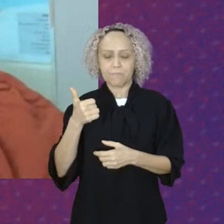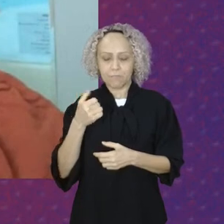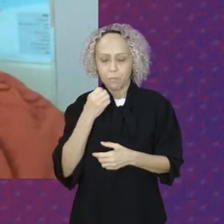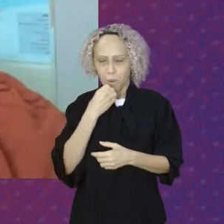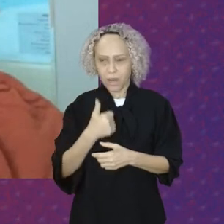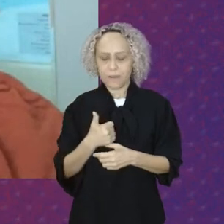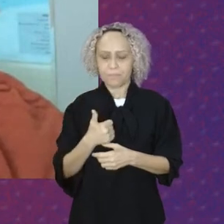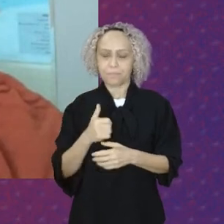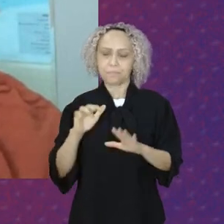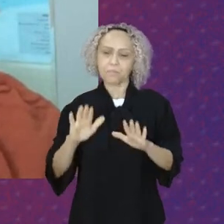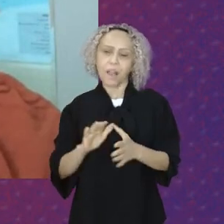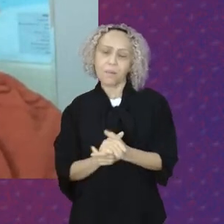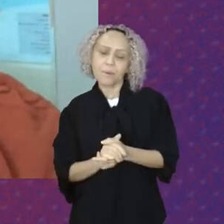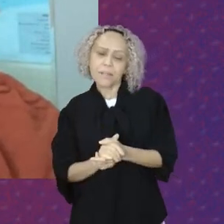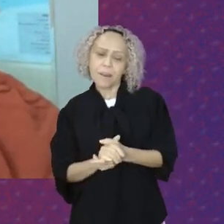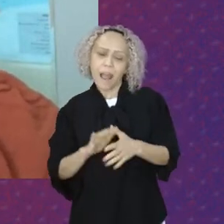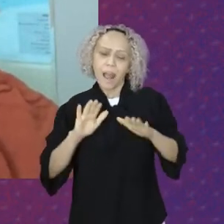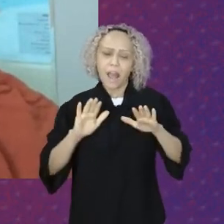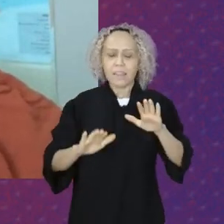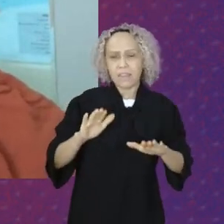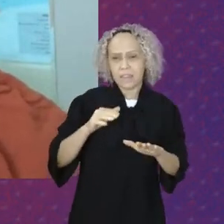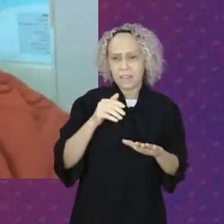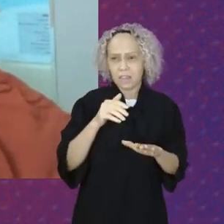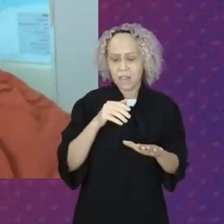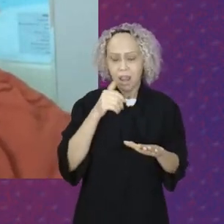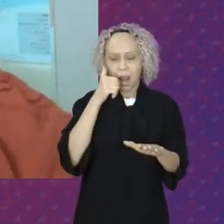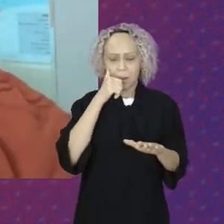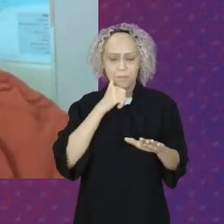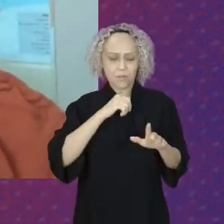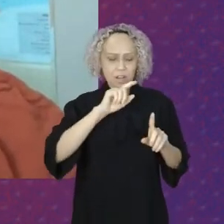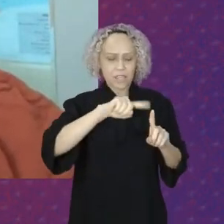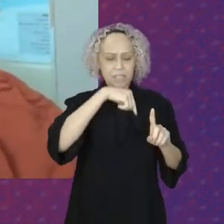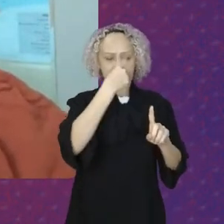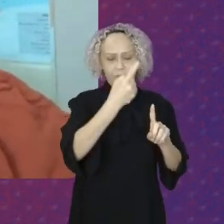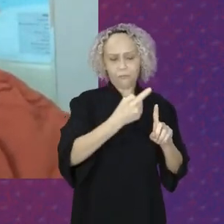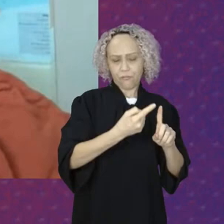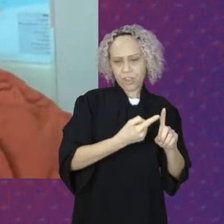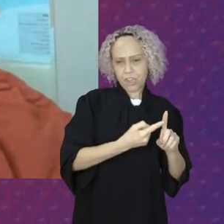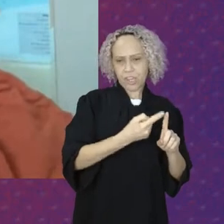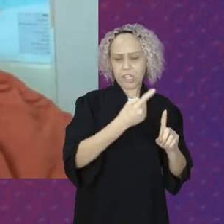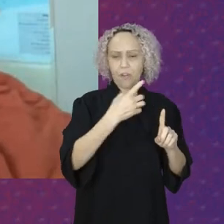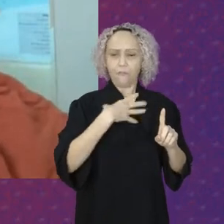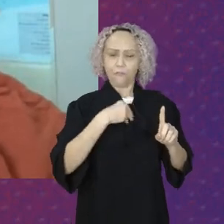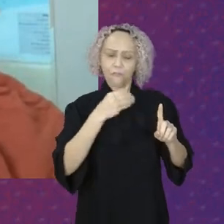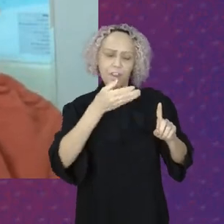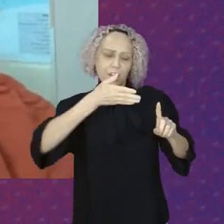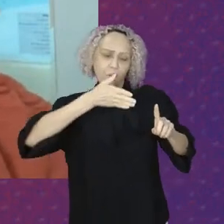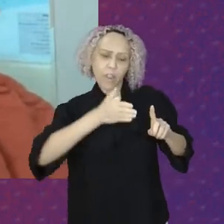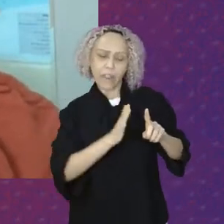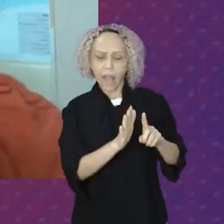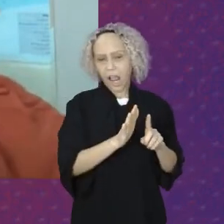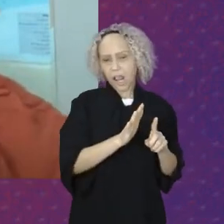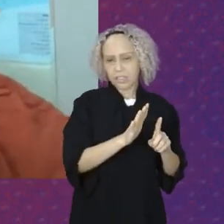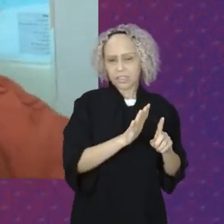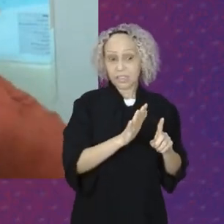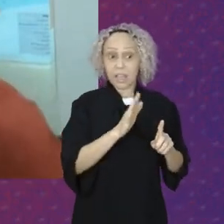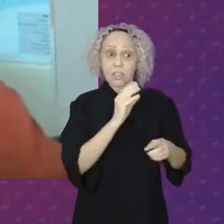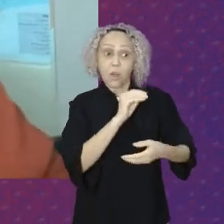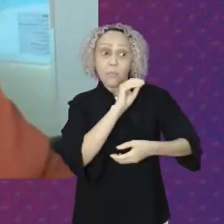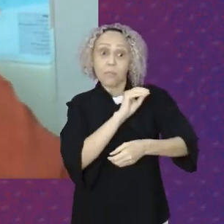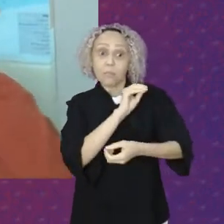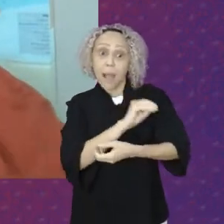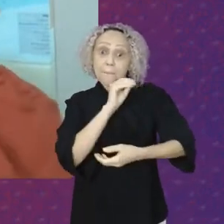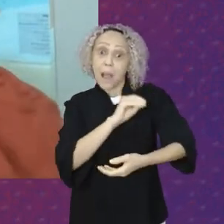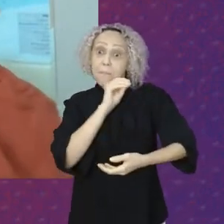você acaba se anulando, você não pensa que você precisa se cuidar. E aí entra um